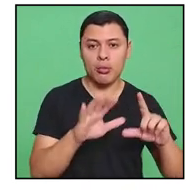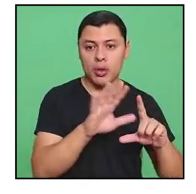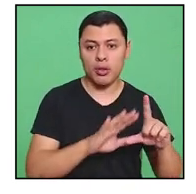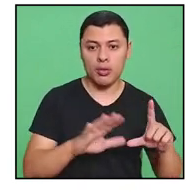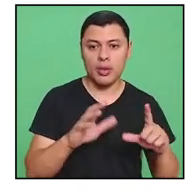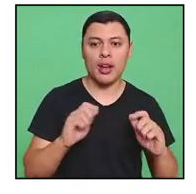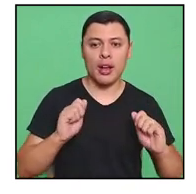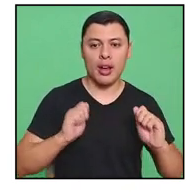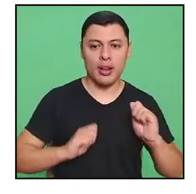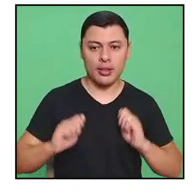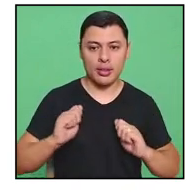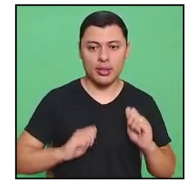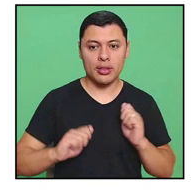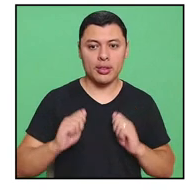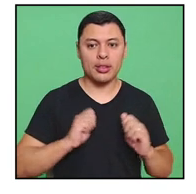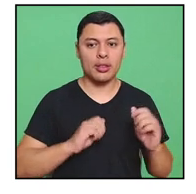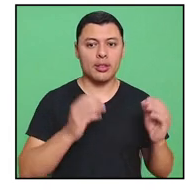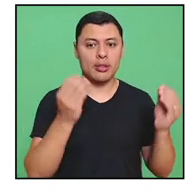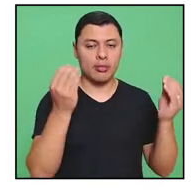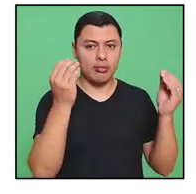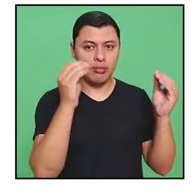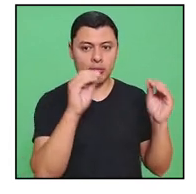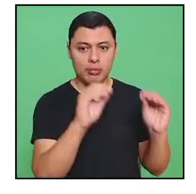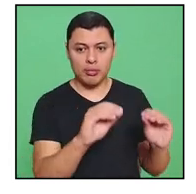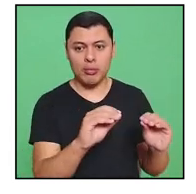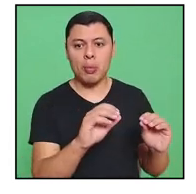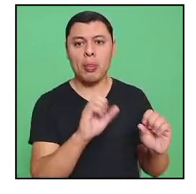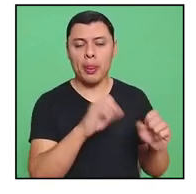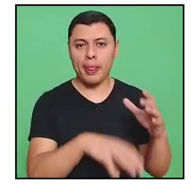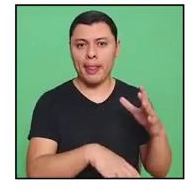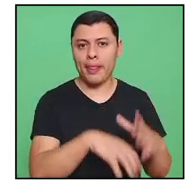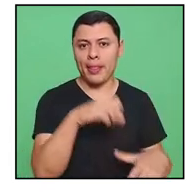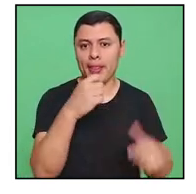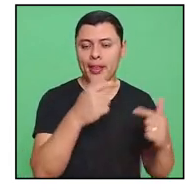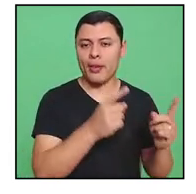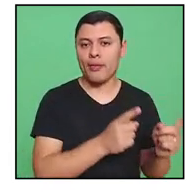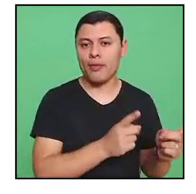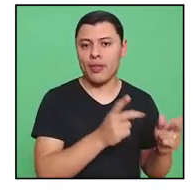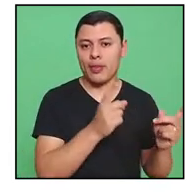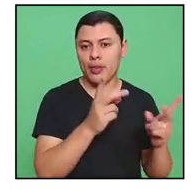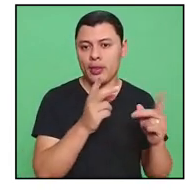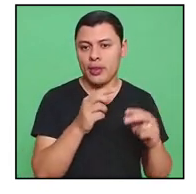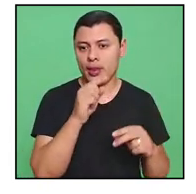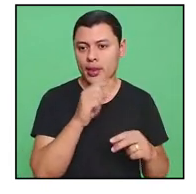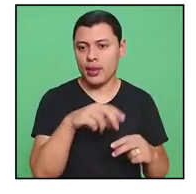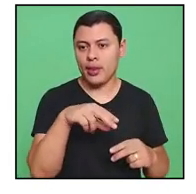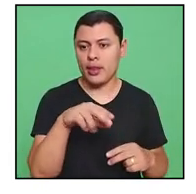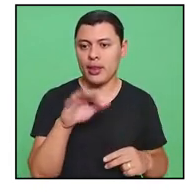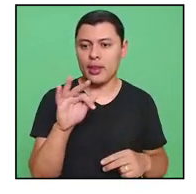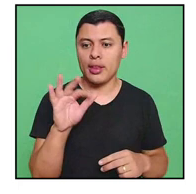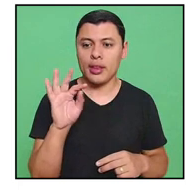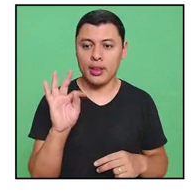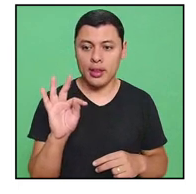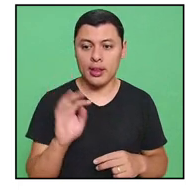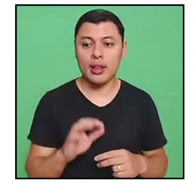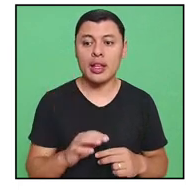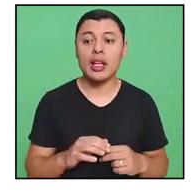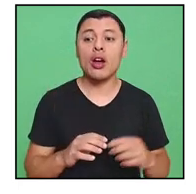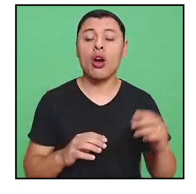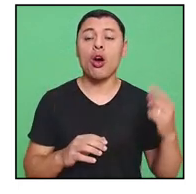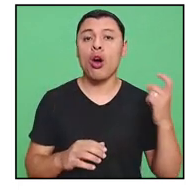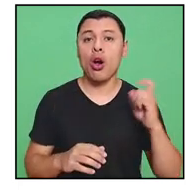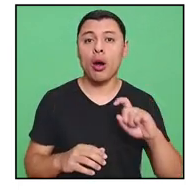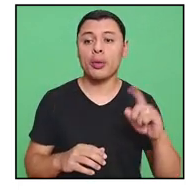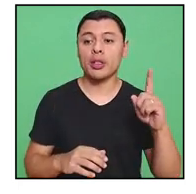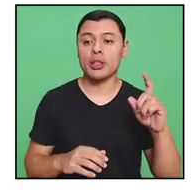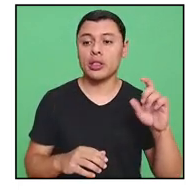artistas podem subir seu trabalho e vendê-los como NFTs. Foundation cobra 15% fora